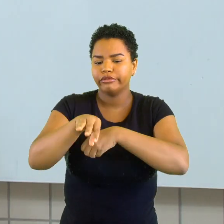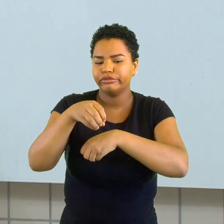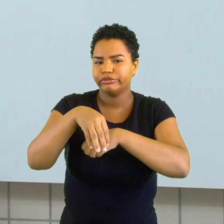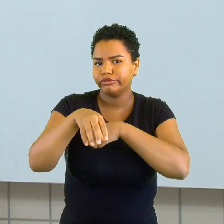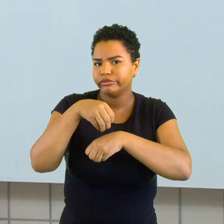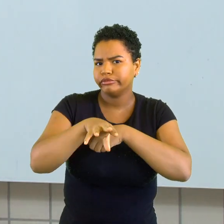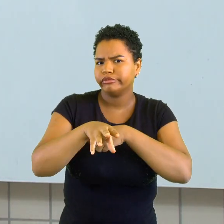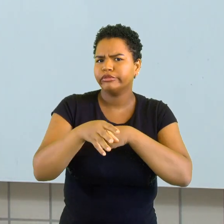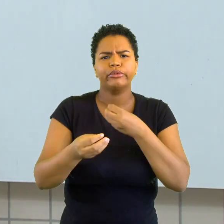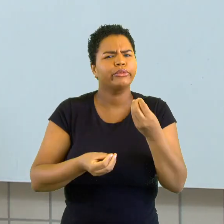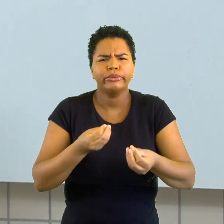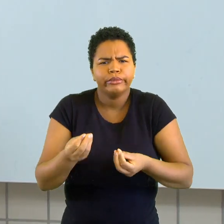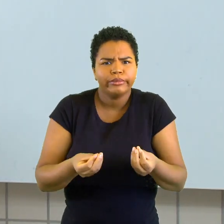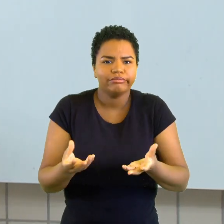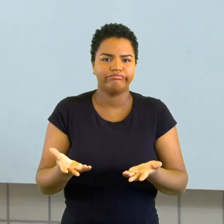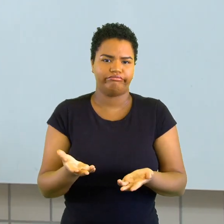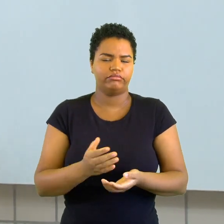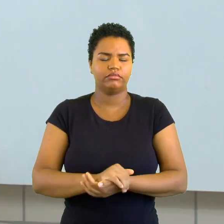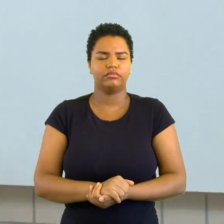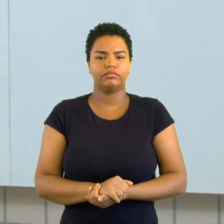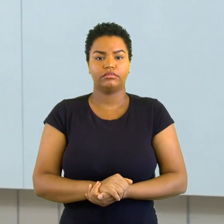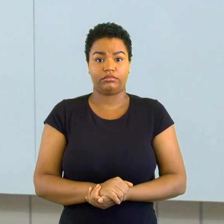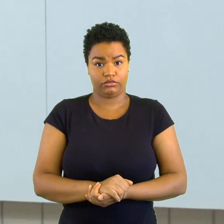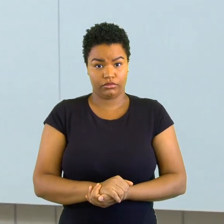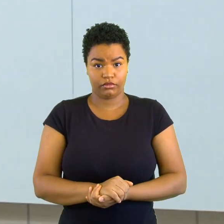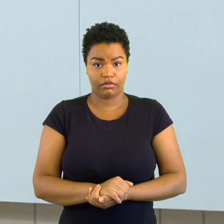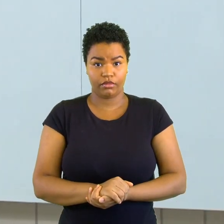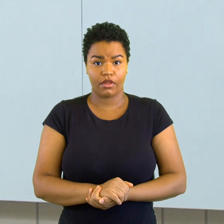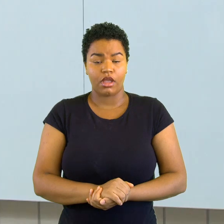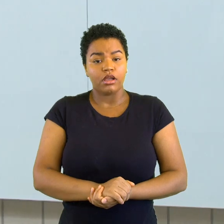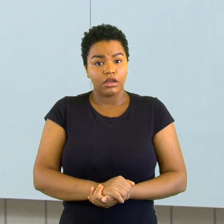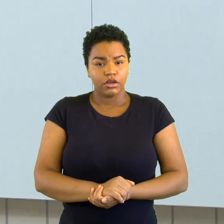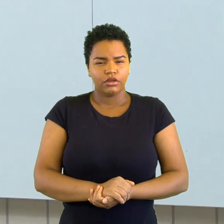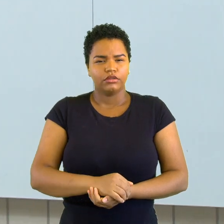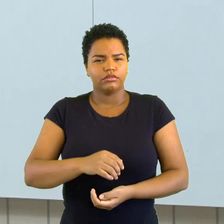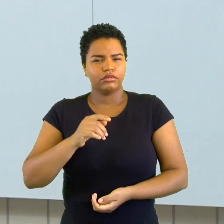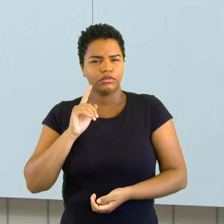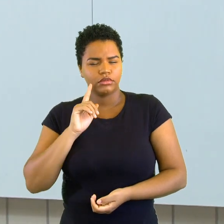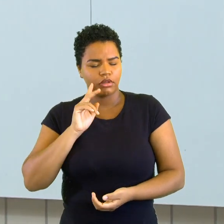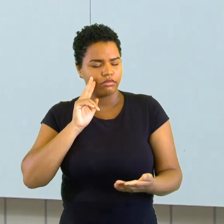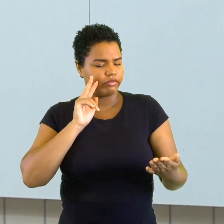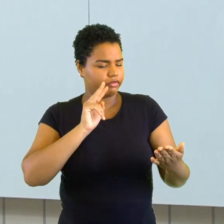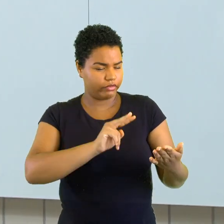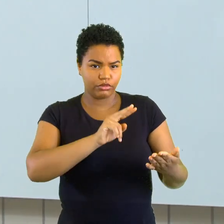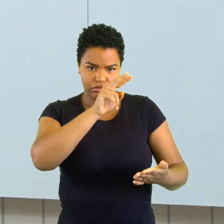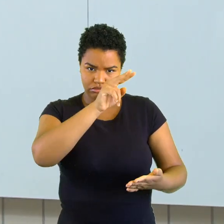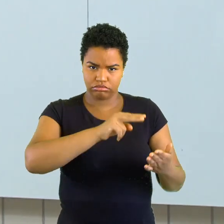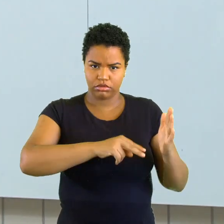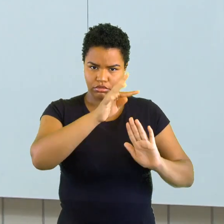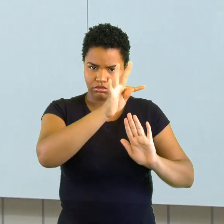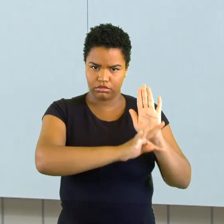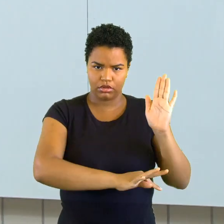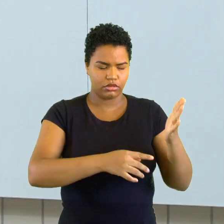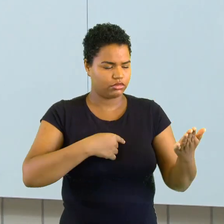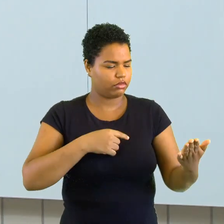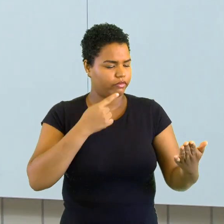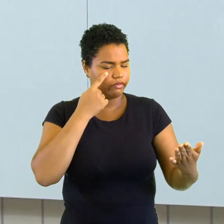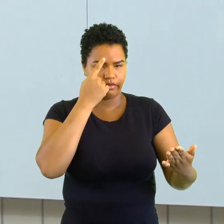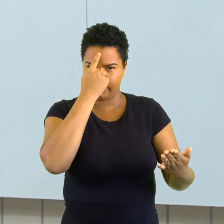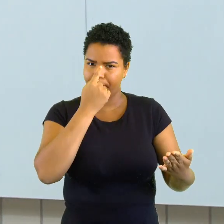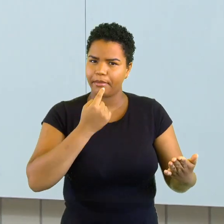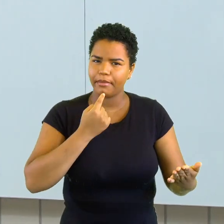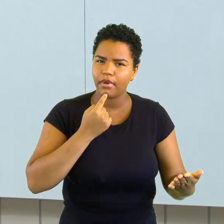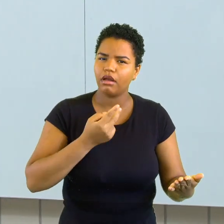Como assim, teacher? A partir do momento que você parou em um texto, observou suas imagens, observou